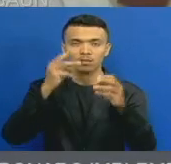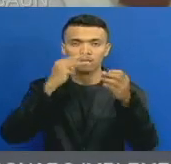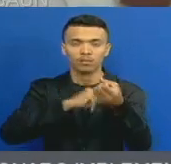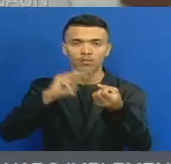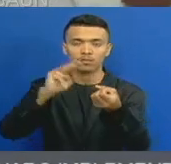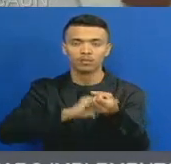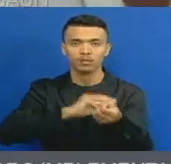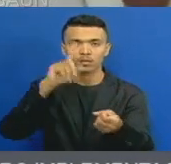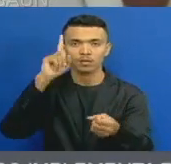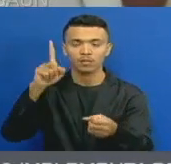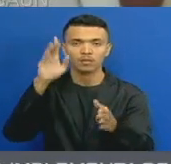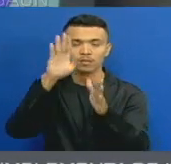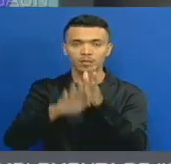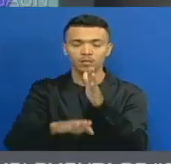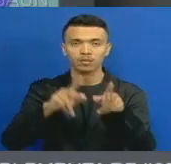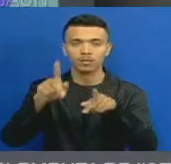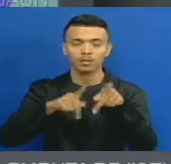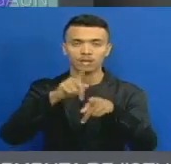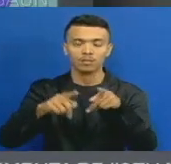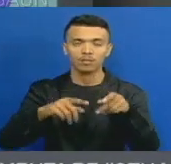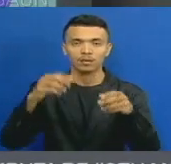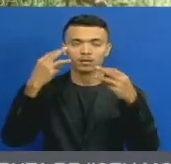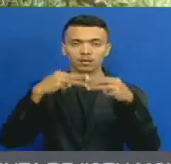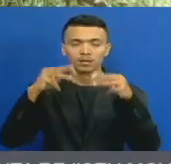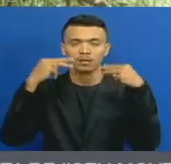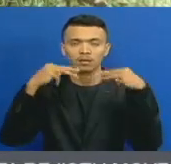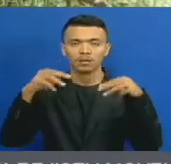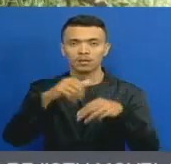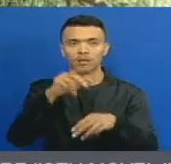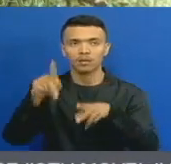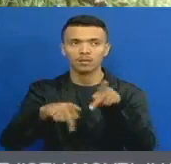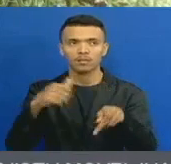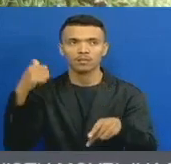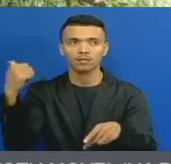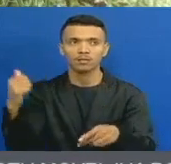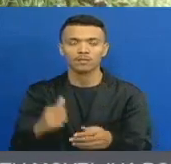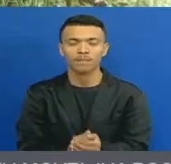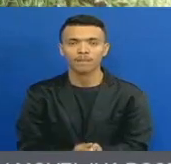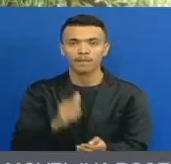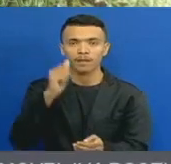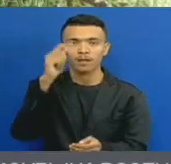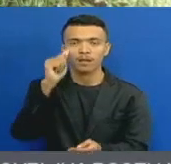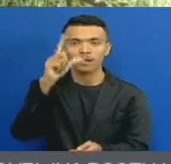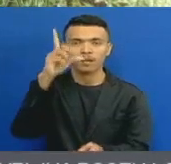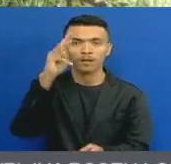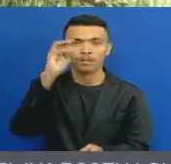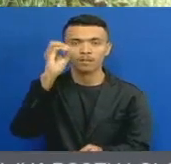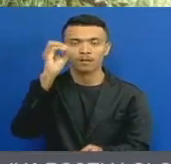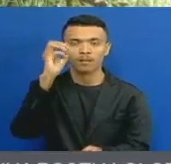no evita uma pessoa balun canta música e mas ele o que nem. E a Ramona é alma mor, cria a tu halo